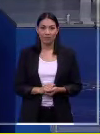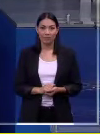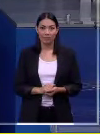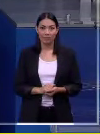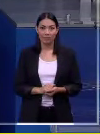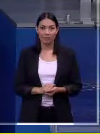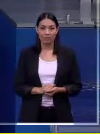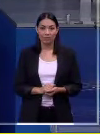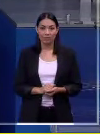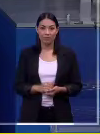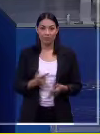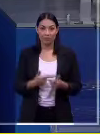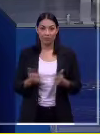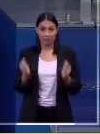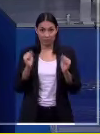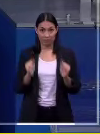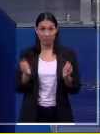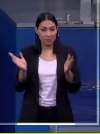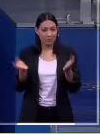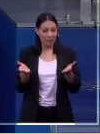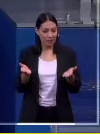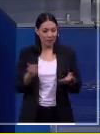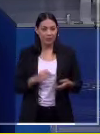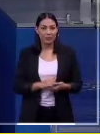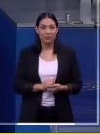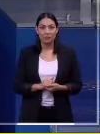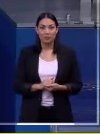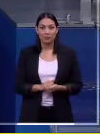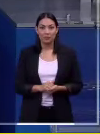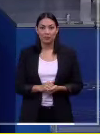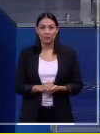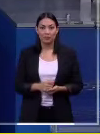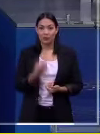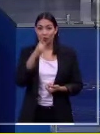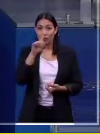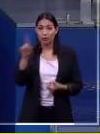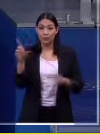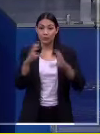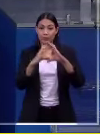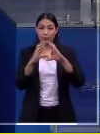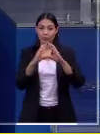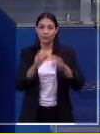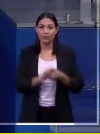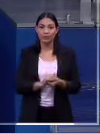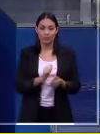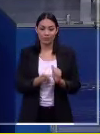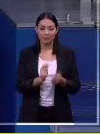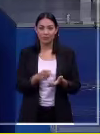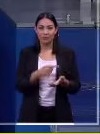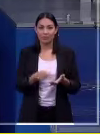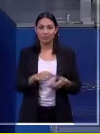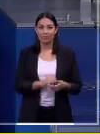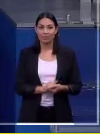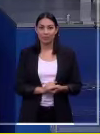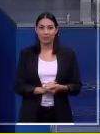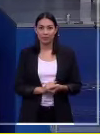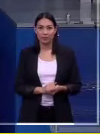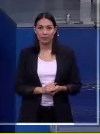78. A sorte pode vir com esta bola, hein? O sétimo e último número da Time Mania.